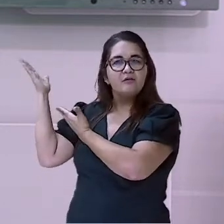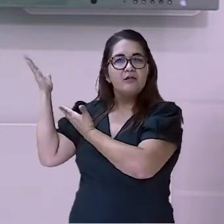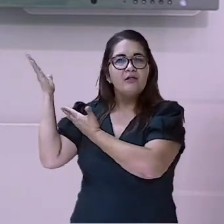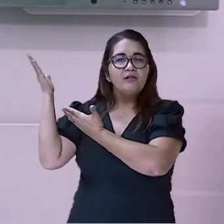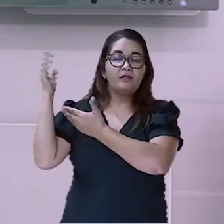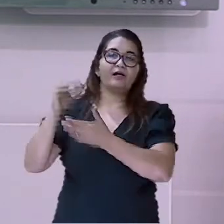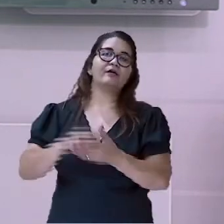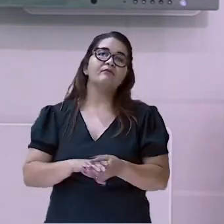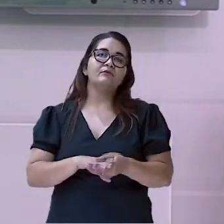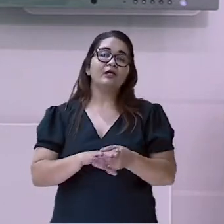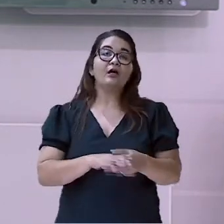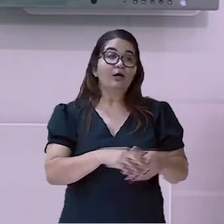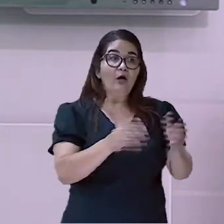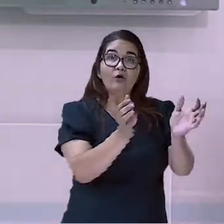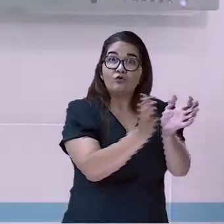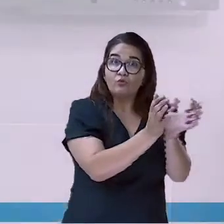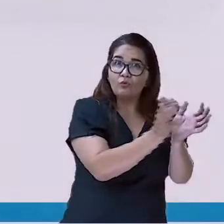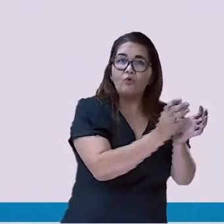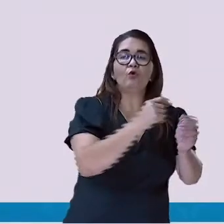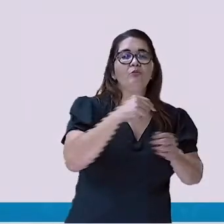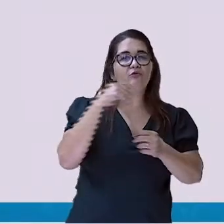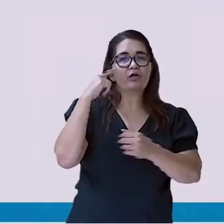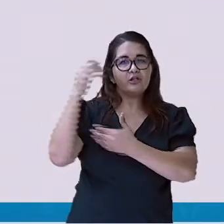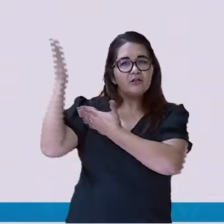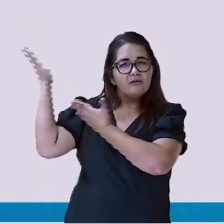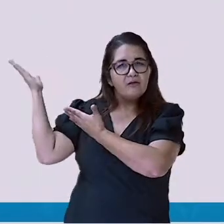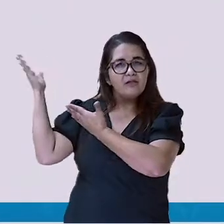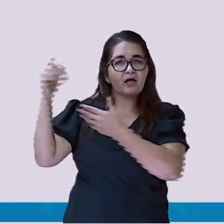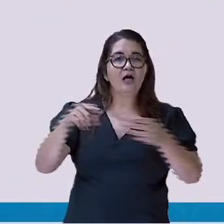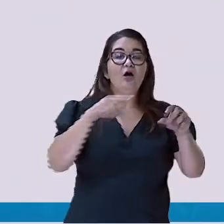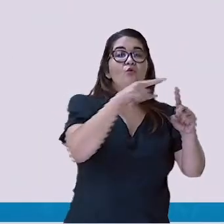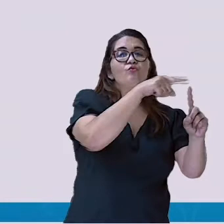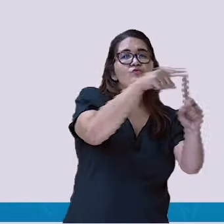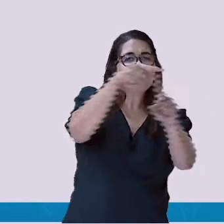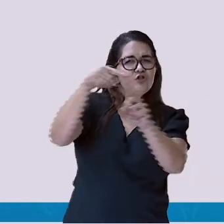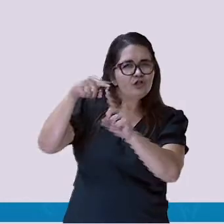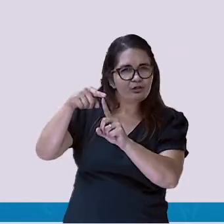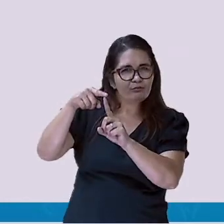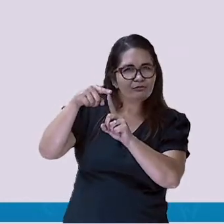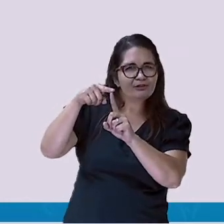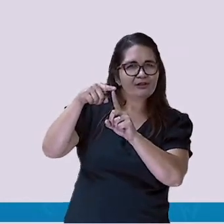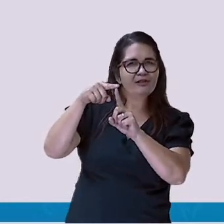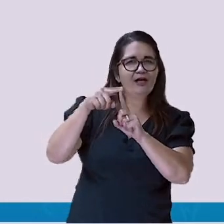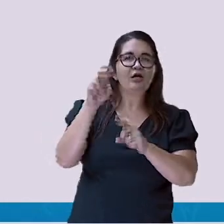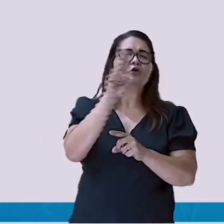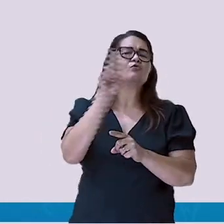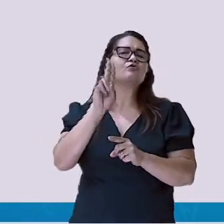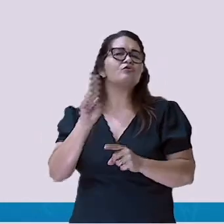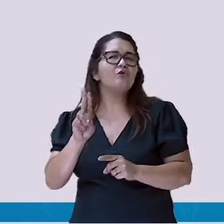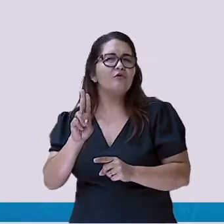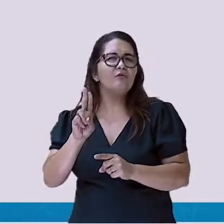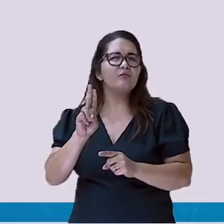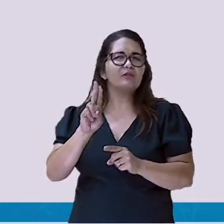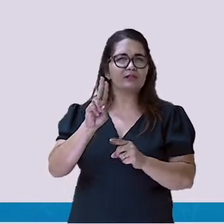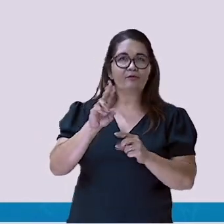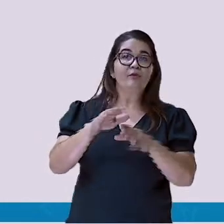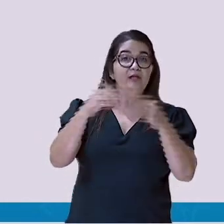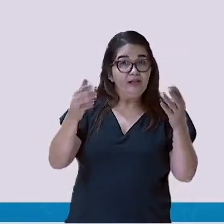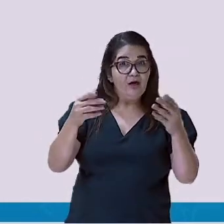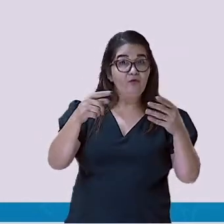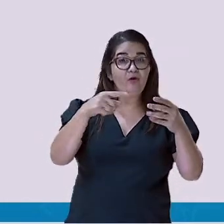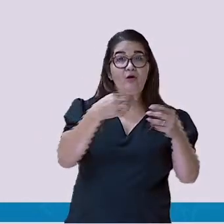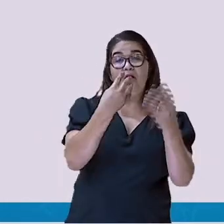de araucária, a gente tem a mata dos cocais e a gente tem a floresta amazônica. Essas são